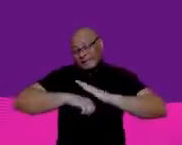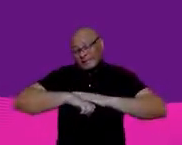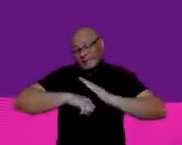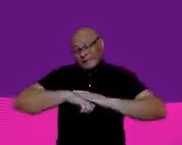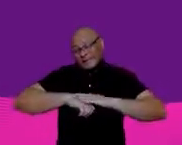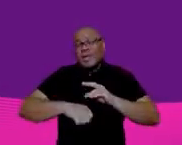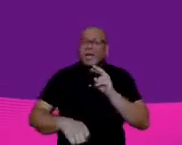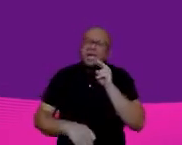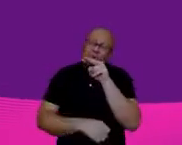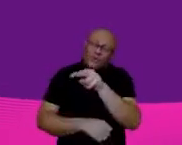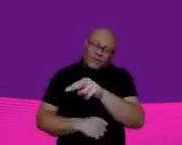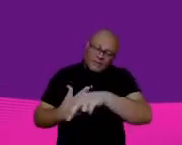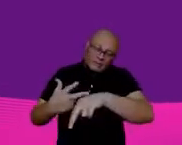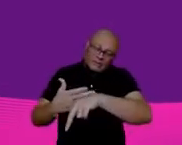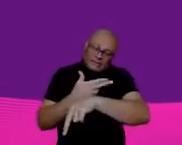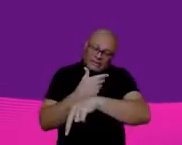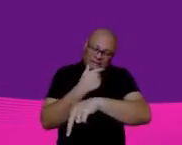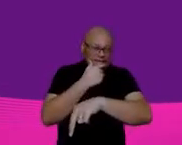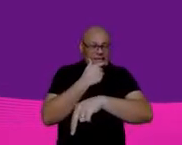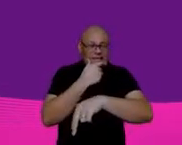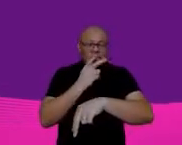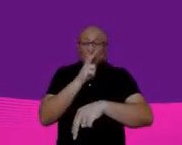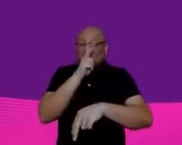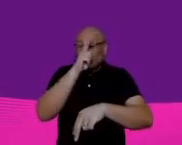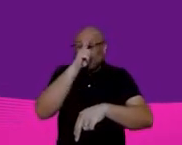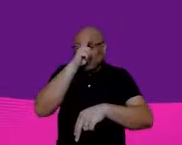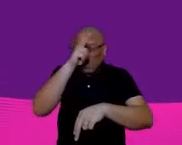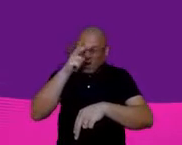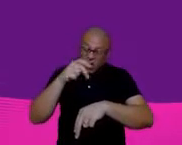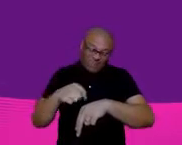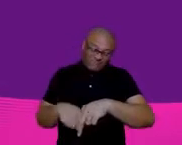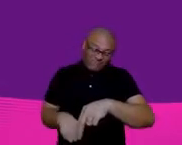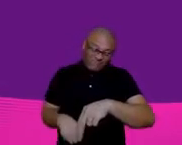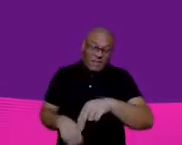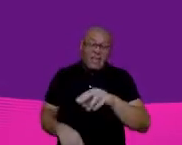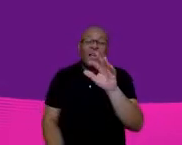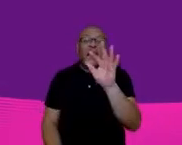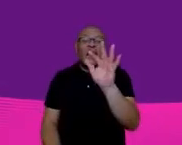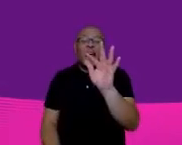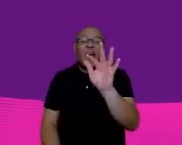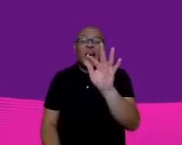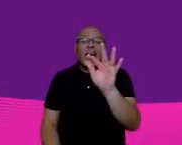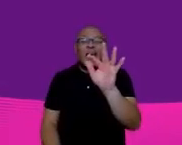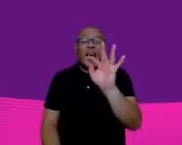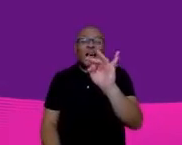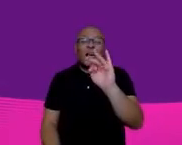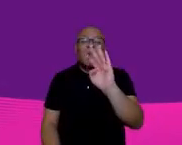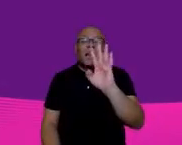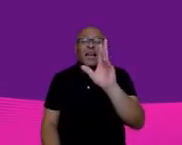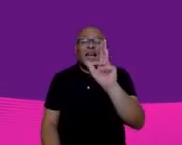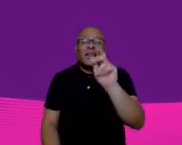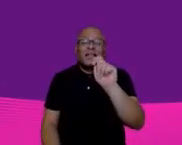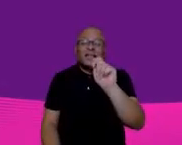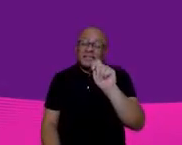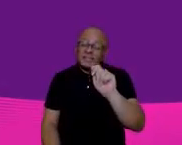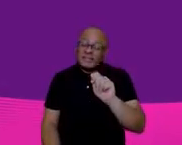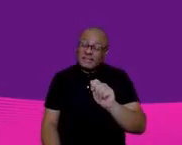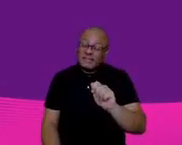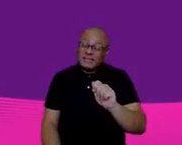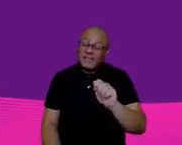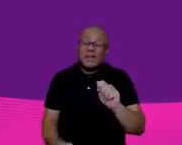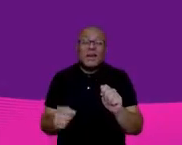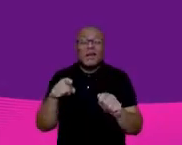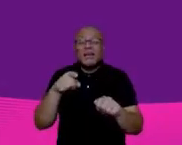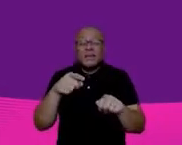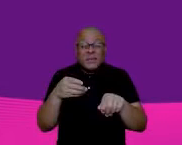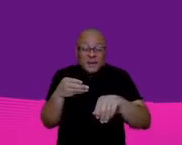pouco varo, um pouco valgo na tíbia, uma ressecção não tão adequada, a inclinação não é como eu quero,